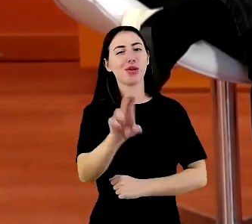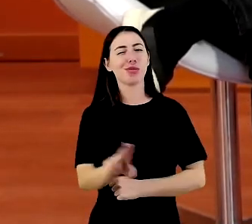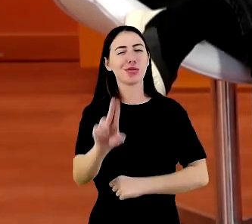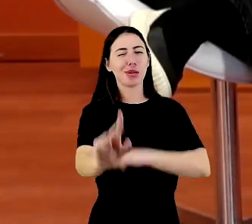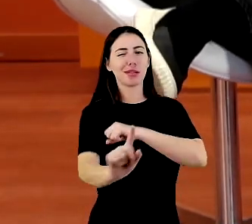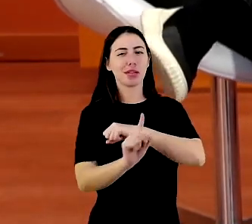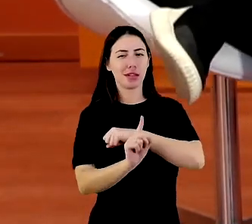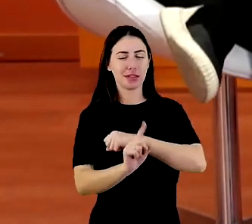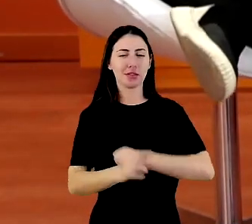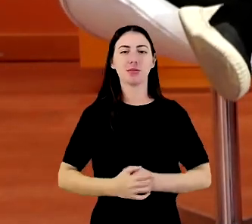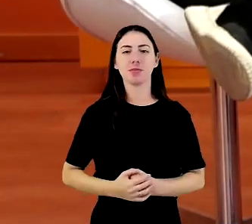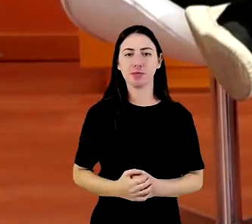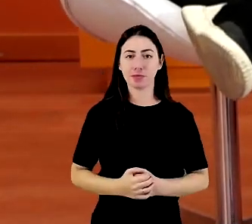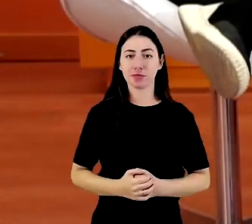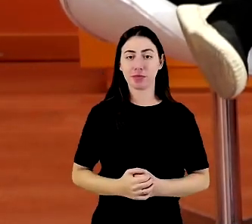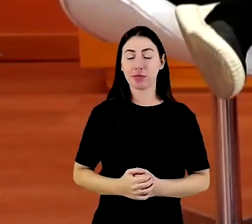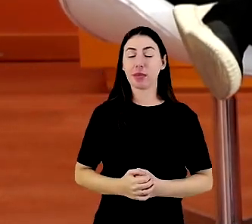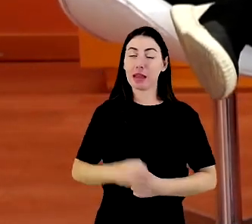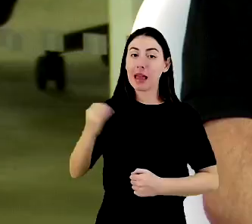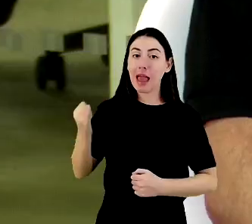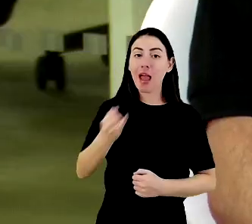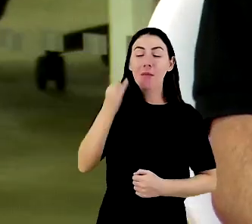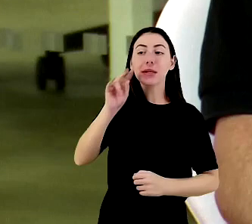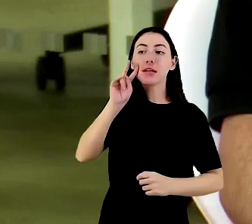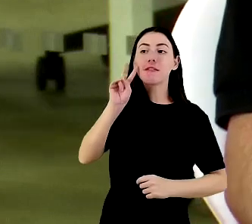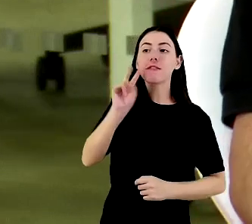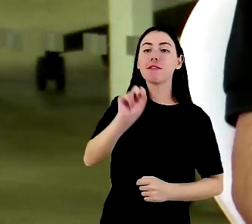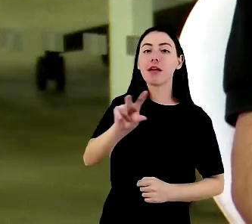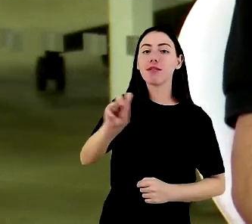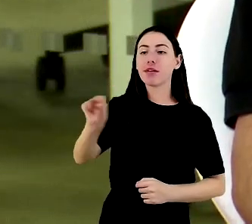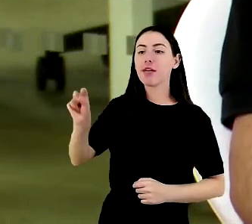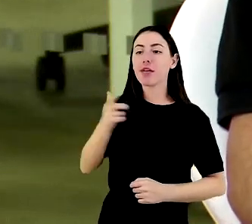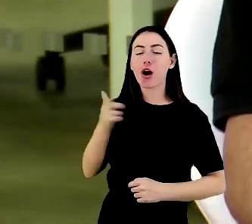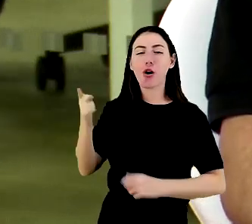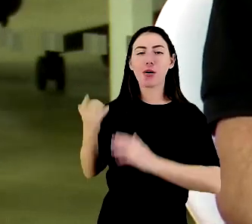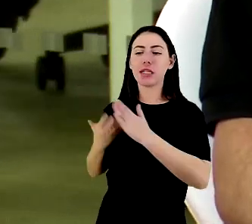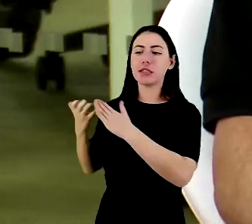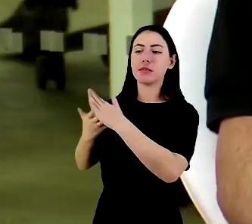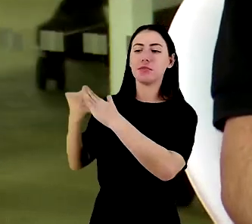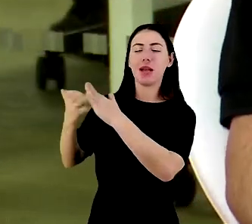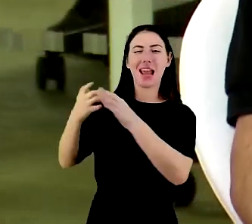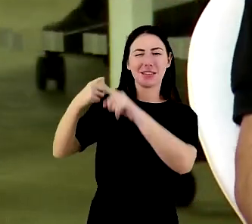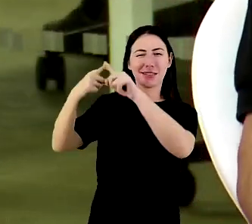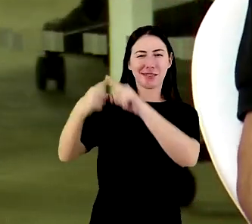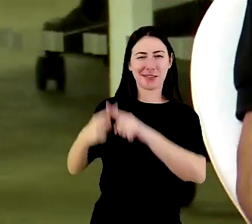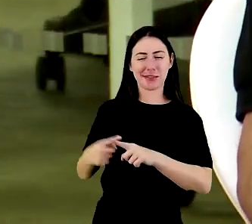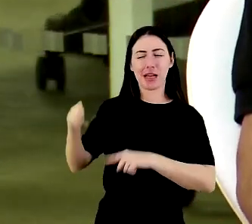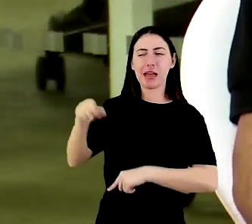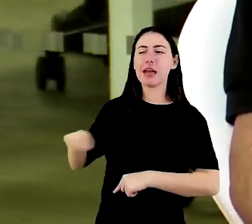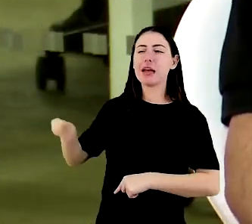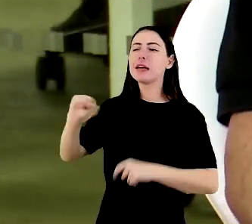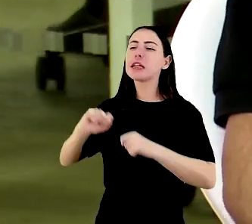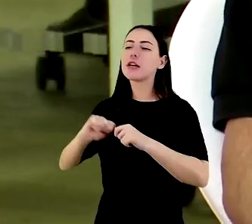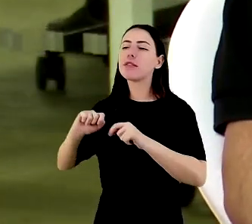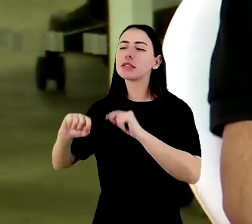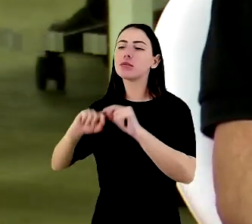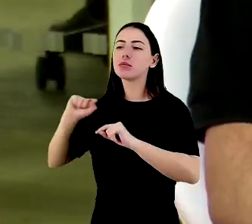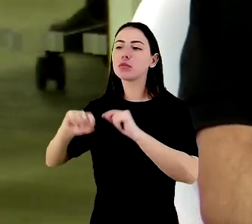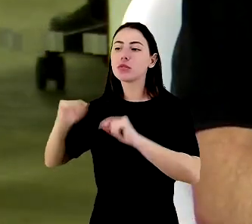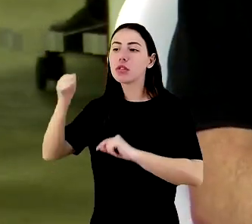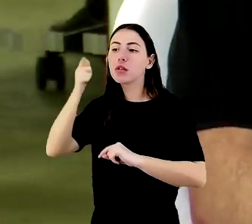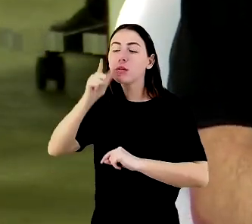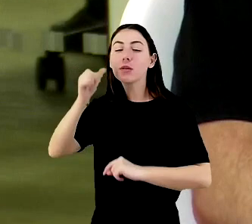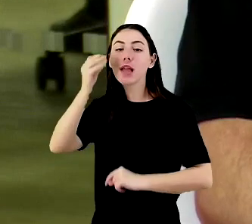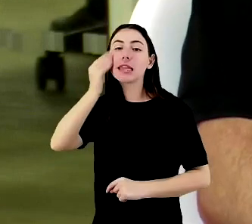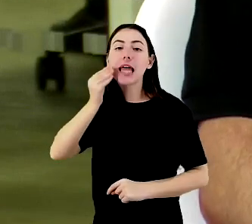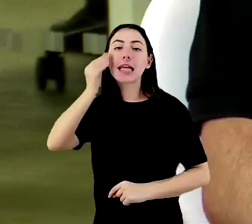novo, olhar para o mercado, olhar o que as empresas estão fazendo e você ter a capacidade de testar pequeno e escalar